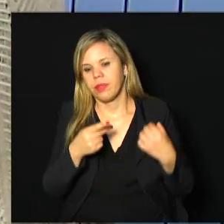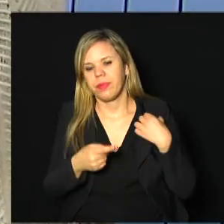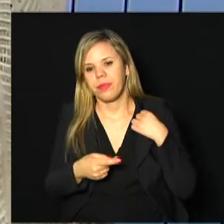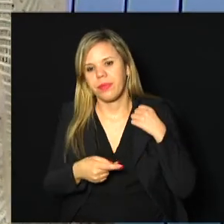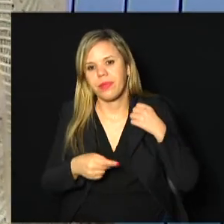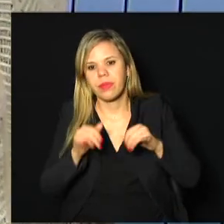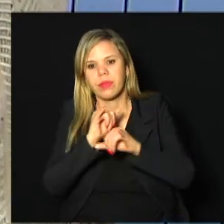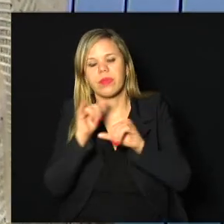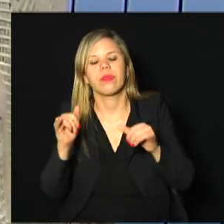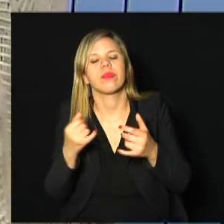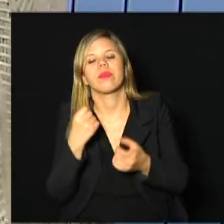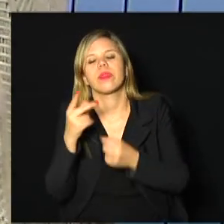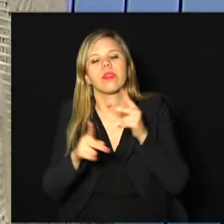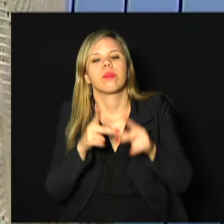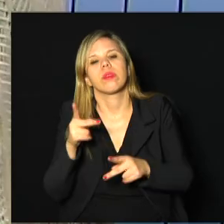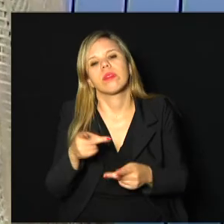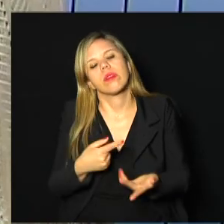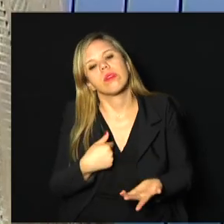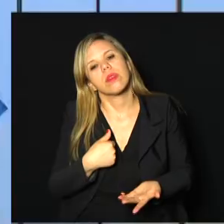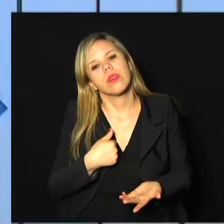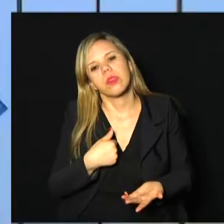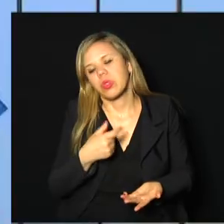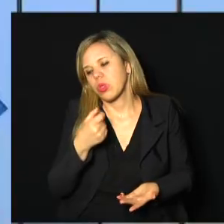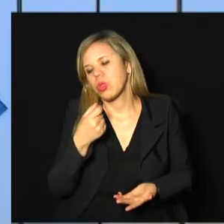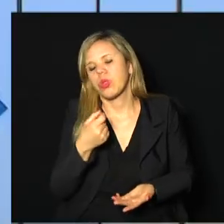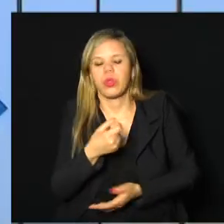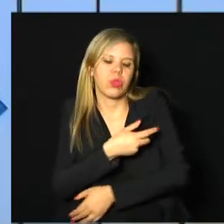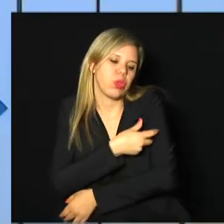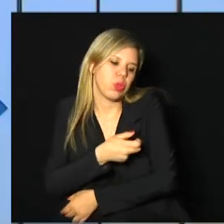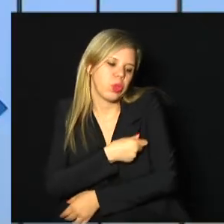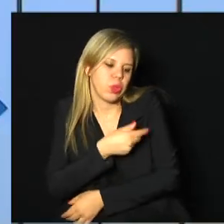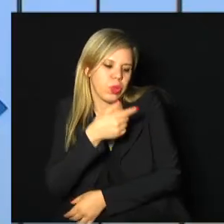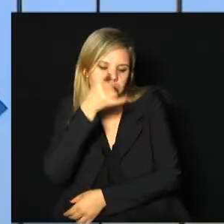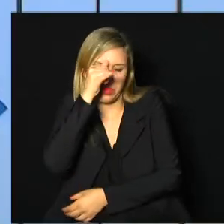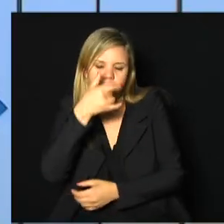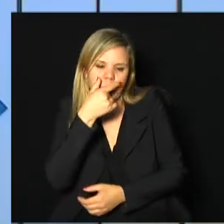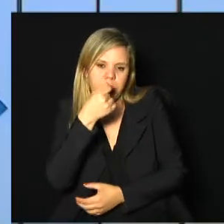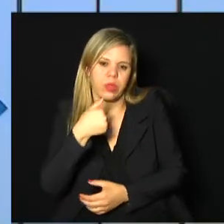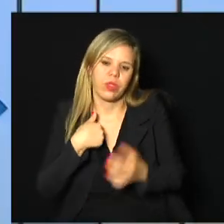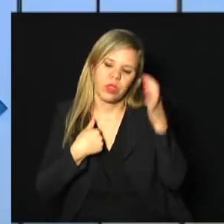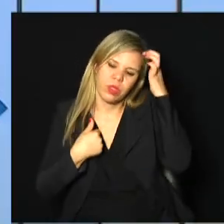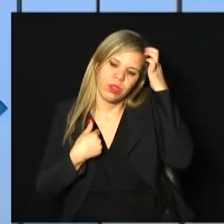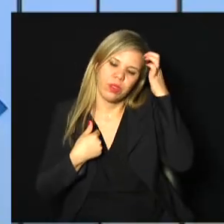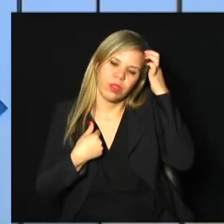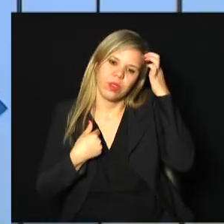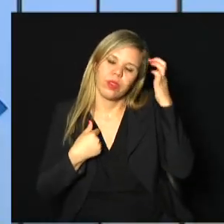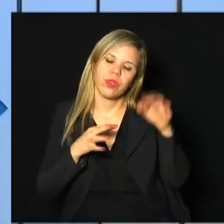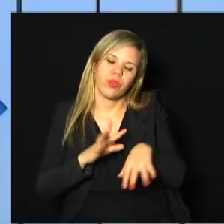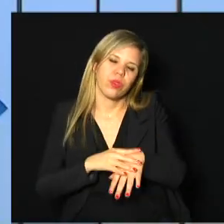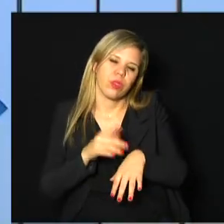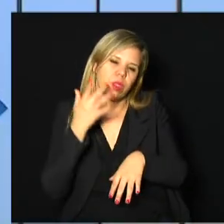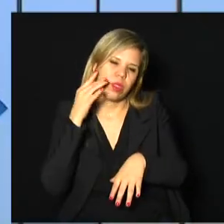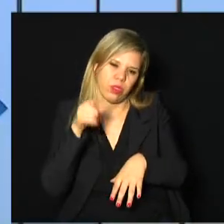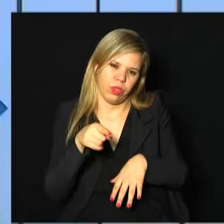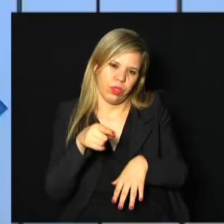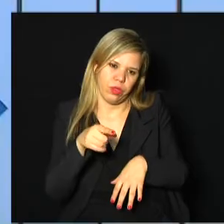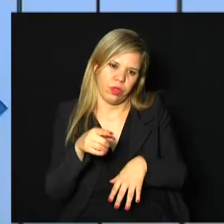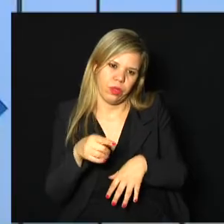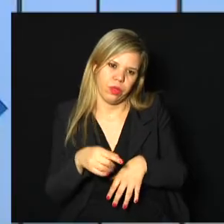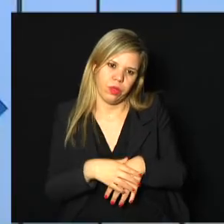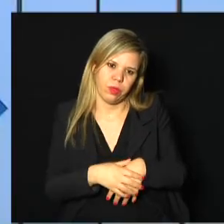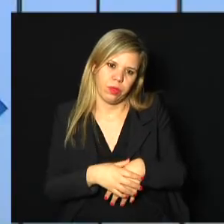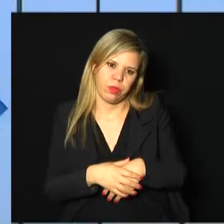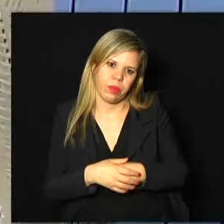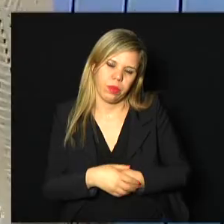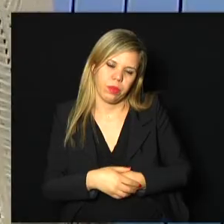dessas notícias falsas, eu lembro de algumas pessoas, olha, eu não tomo a vacina contra a gripe porque aí eu fico doente. A senhora já ouviu